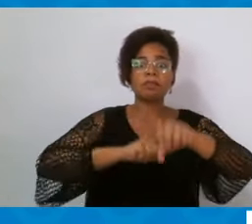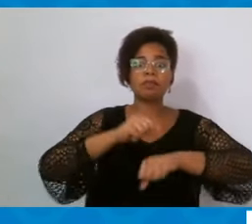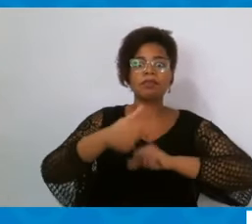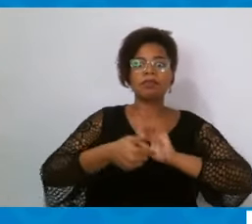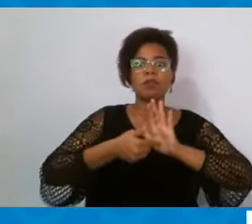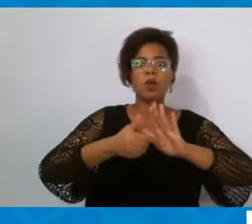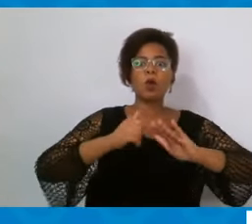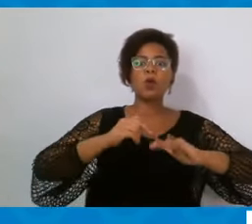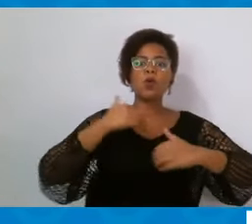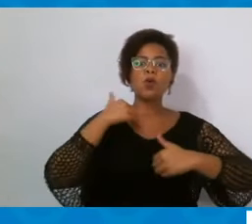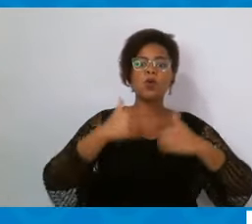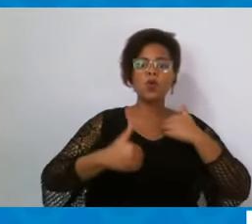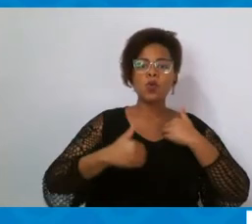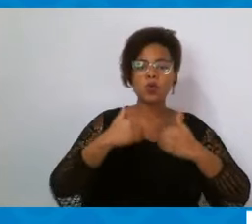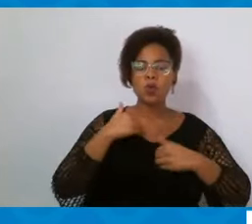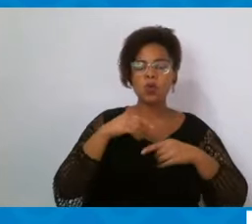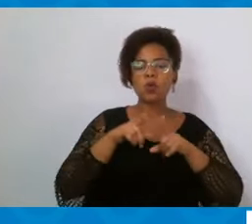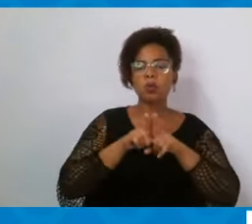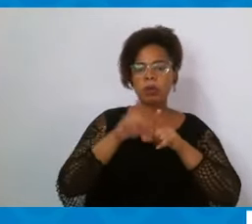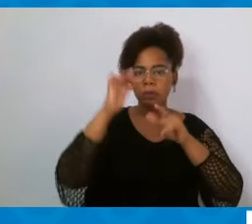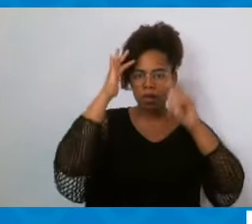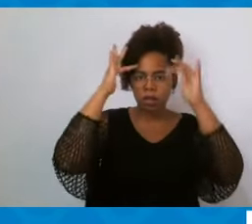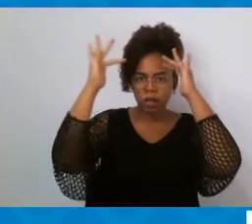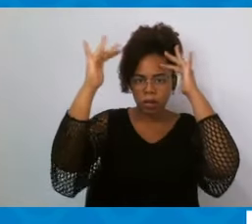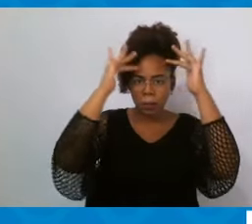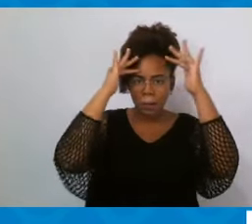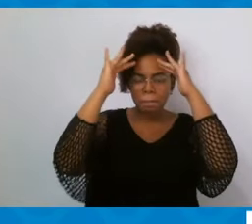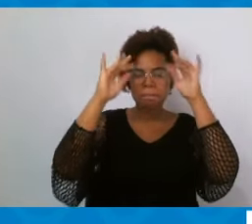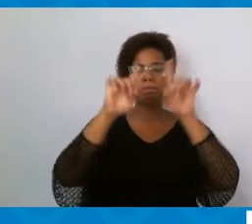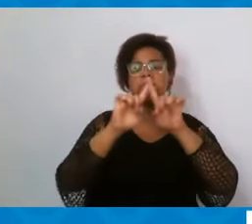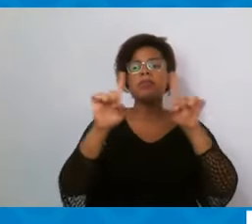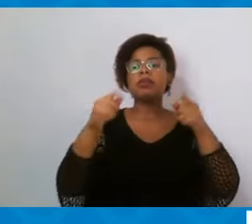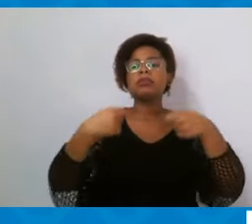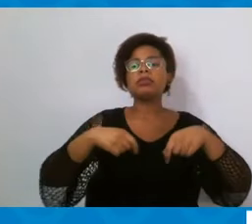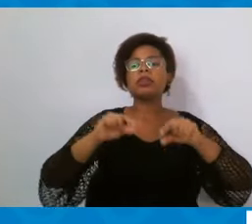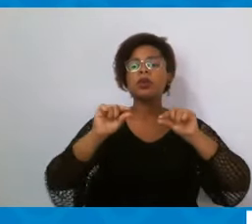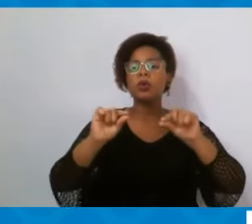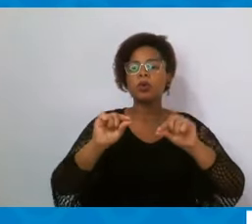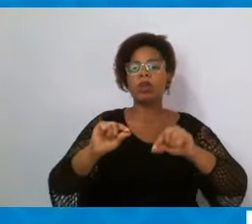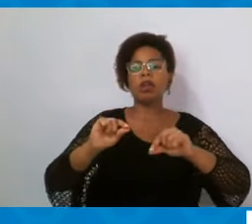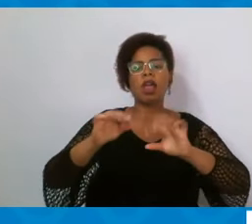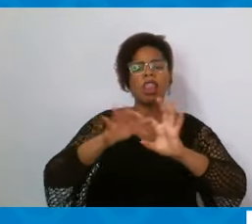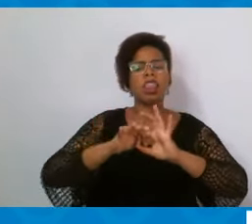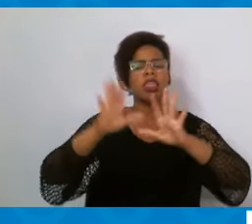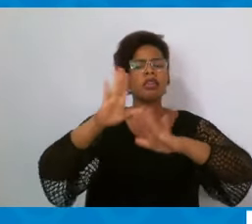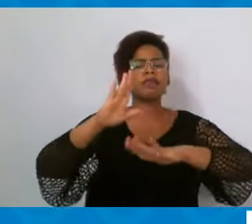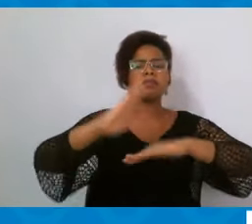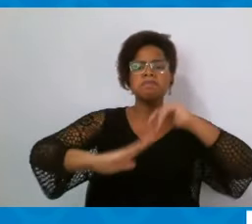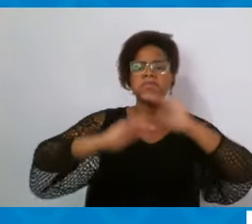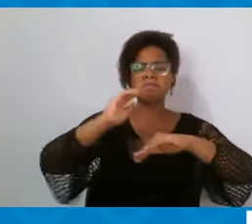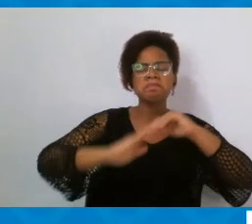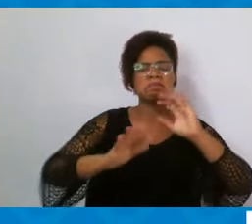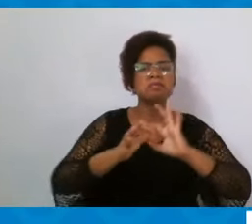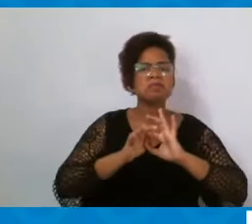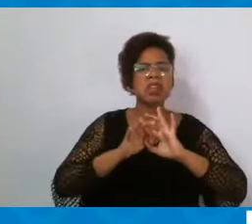algo que depende muito de autonomia e colaboração para você pensar,